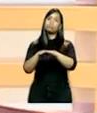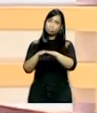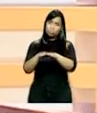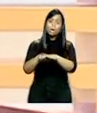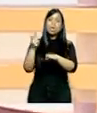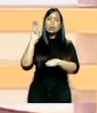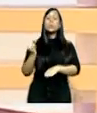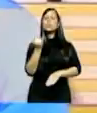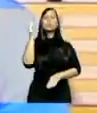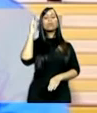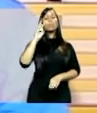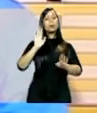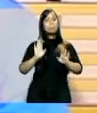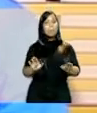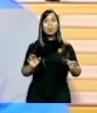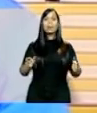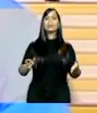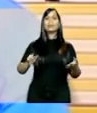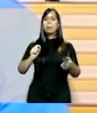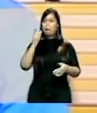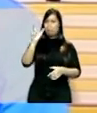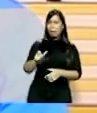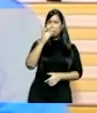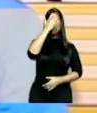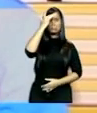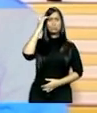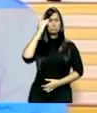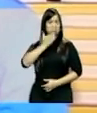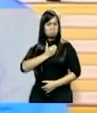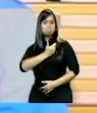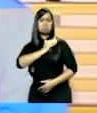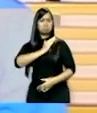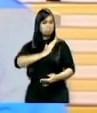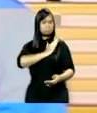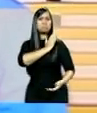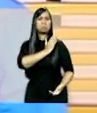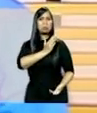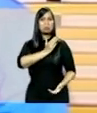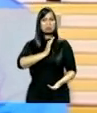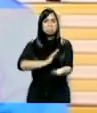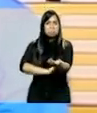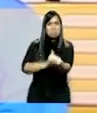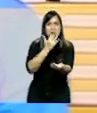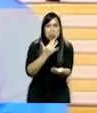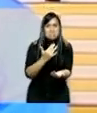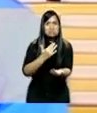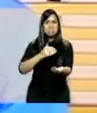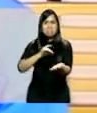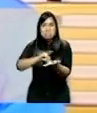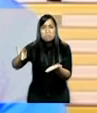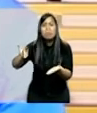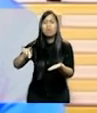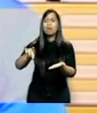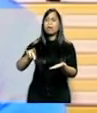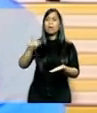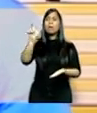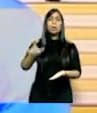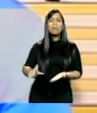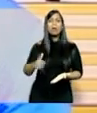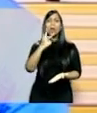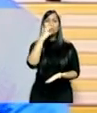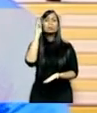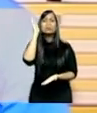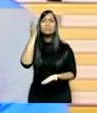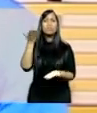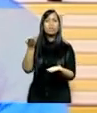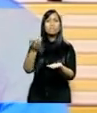lembrar. Mas, infelizmente, o preconceituoso, o racista, ele é uma pessoa ignorante, ou seja, ignora a nossa formação,